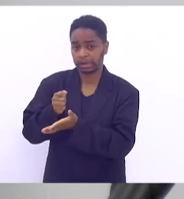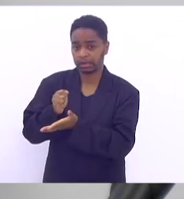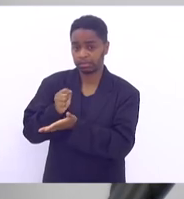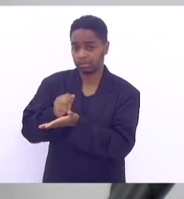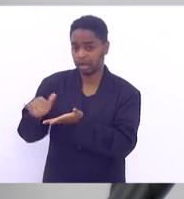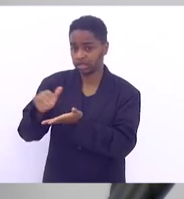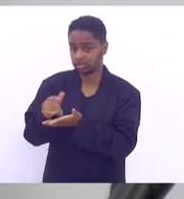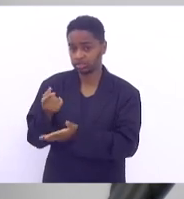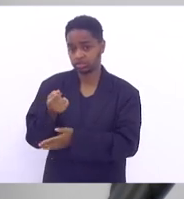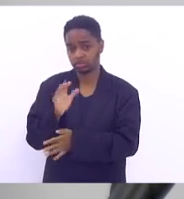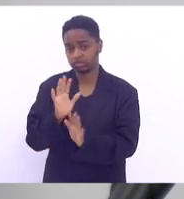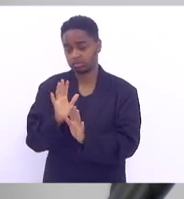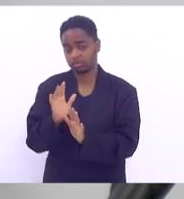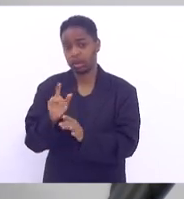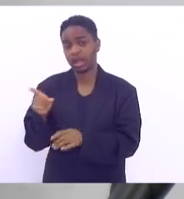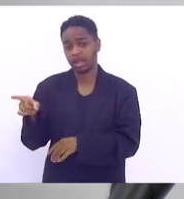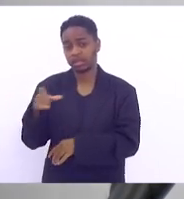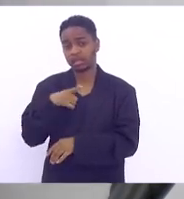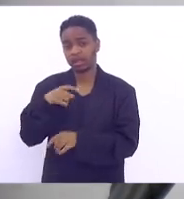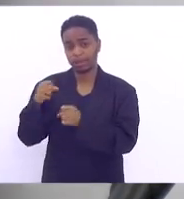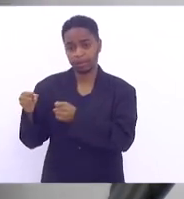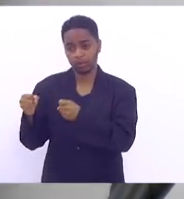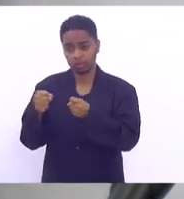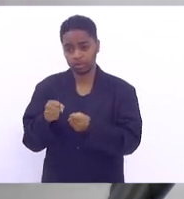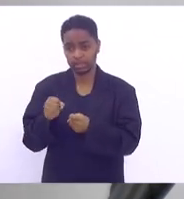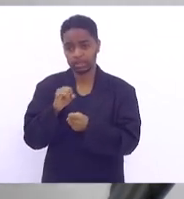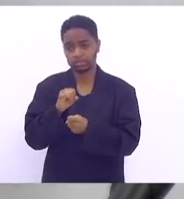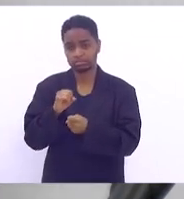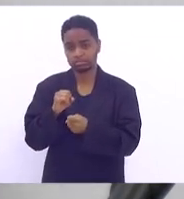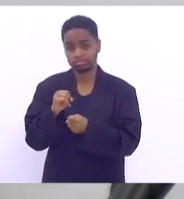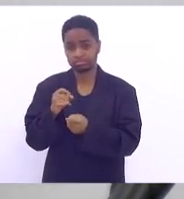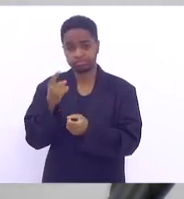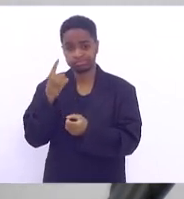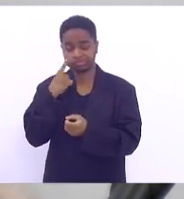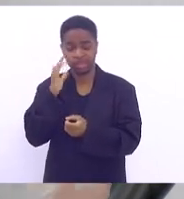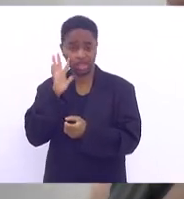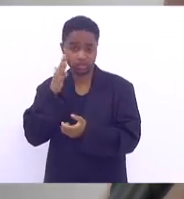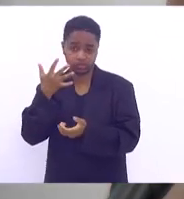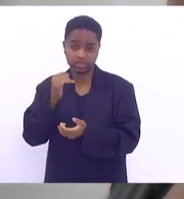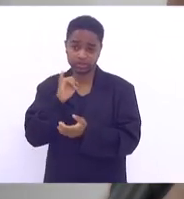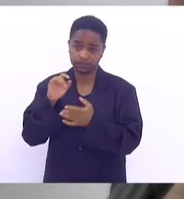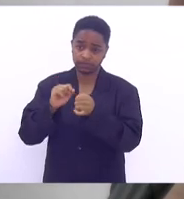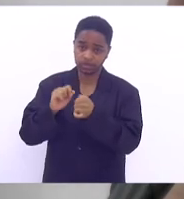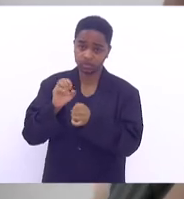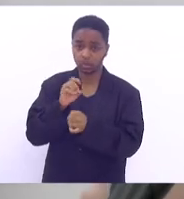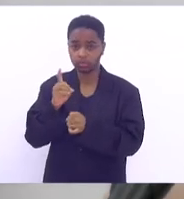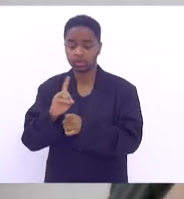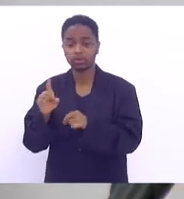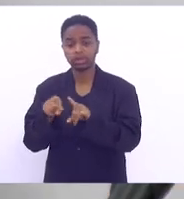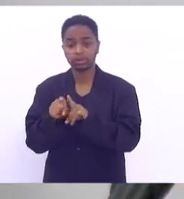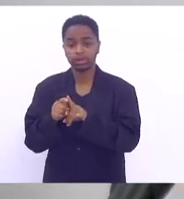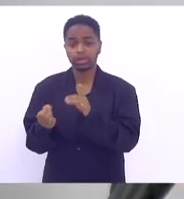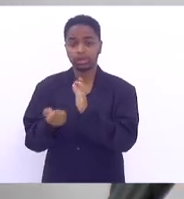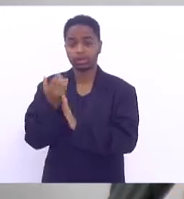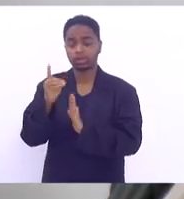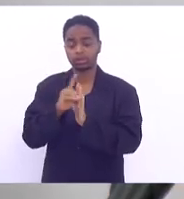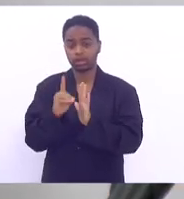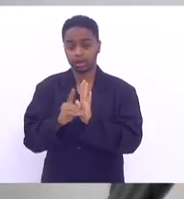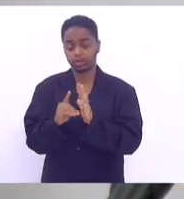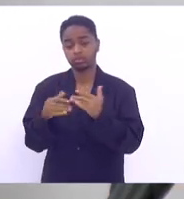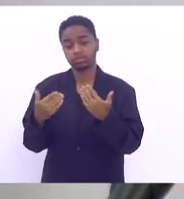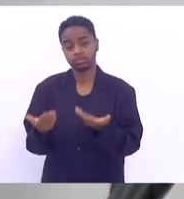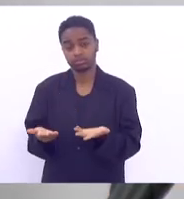fazê-lo. Na verdade, ele tem um poder discricionário de fazer ou não, inclusive regulamentar por próprio decreto. E aí ele teria a